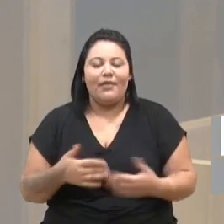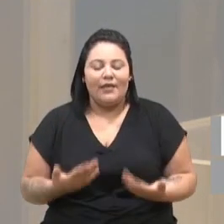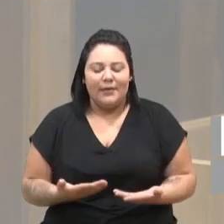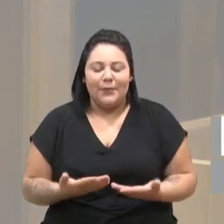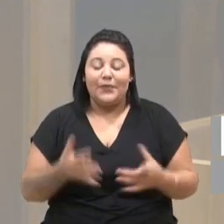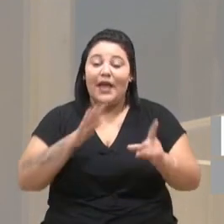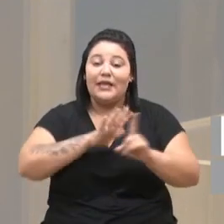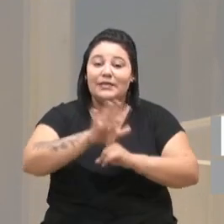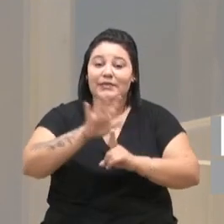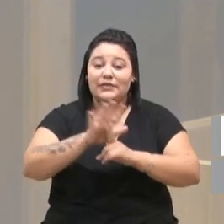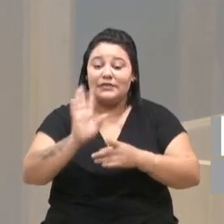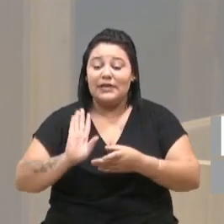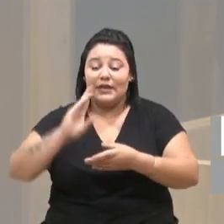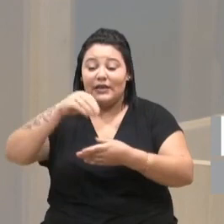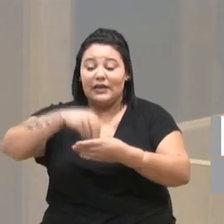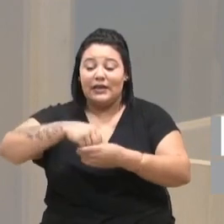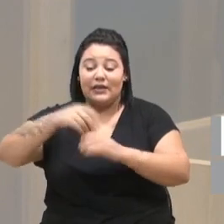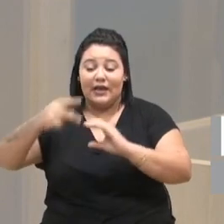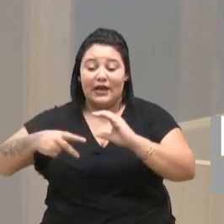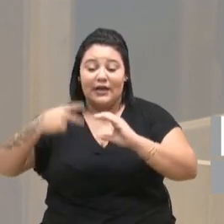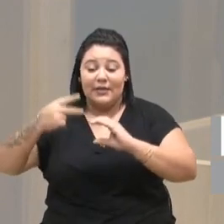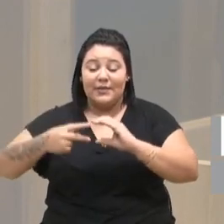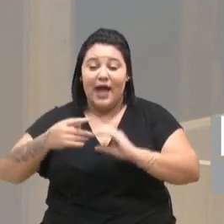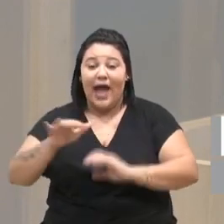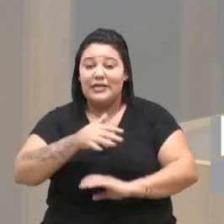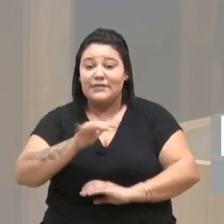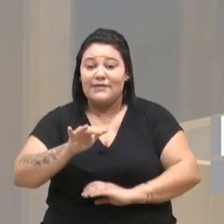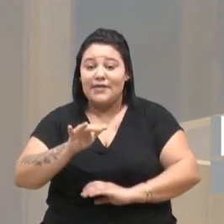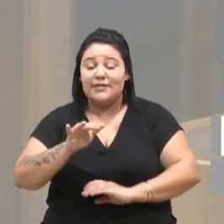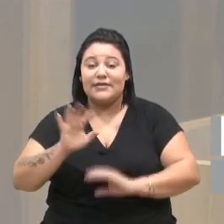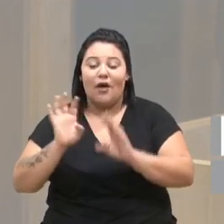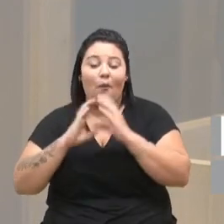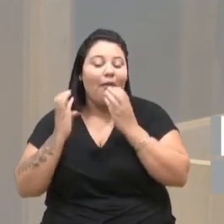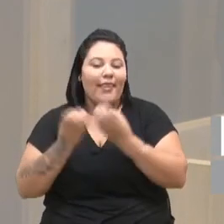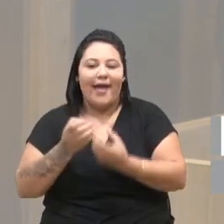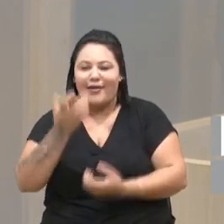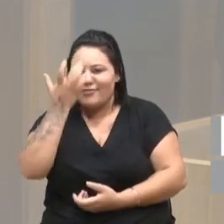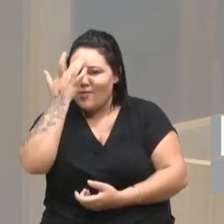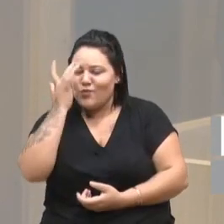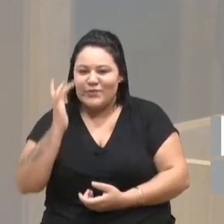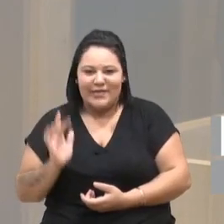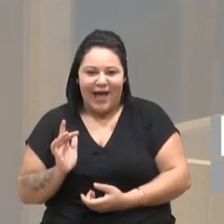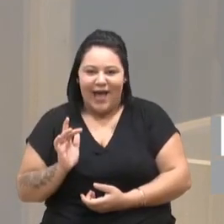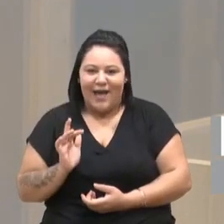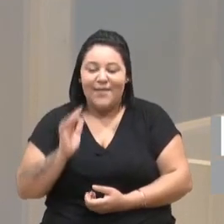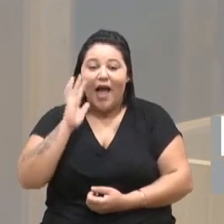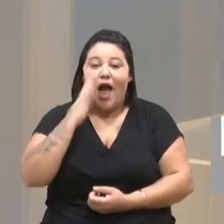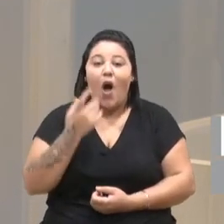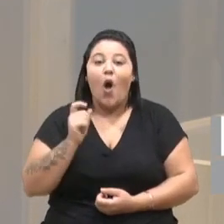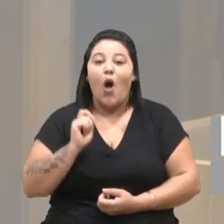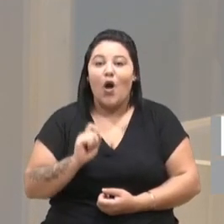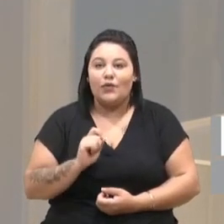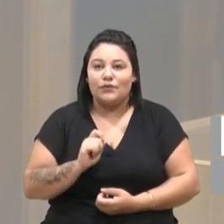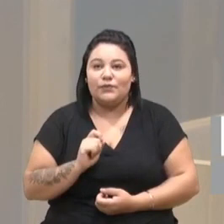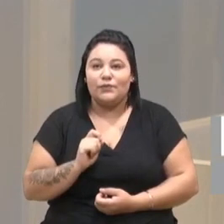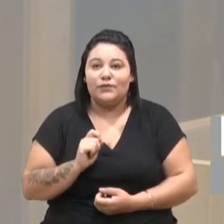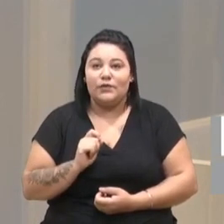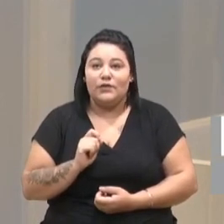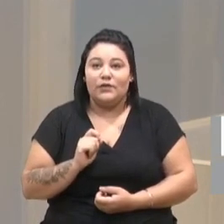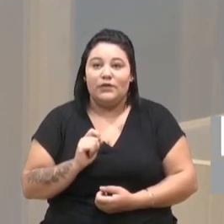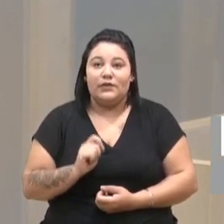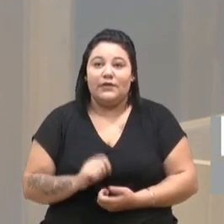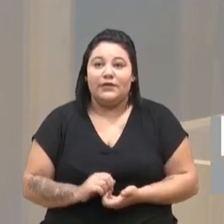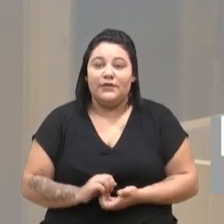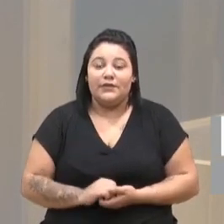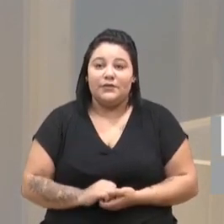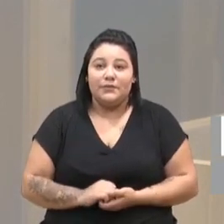internas, às vezes pouco conhecidas pela comunidade, acabam nos entrincheirando no